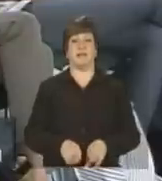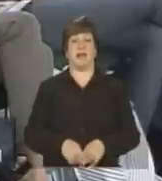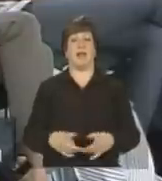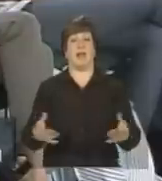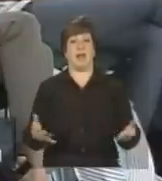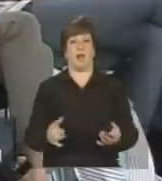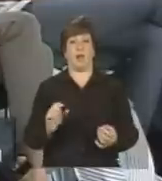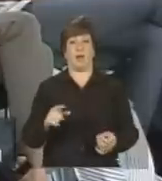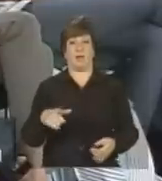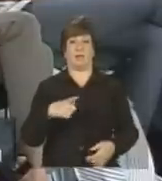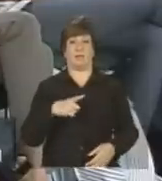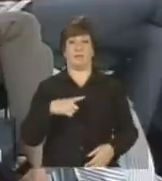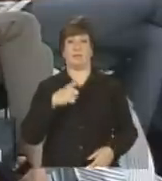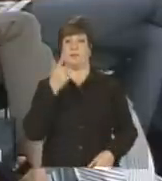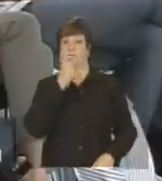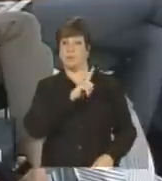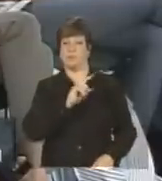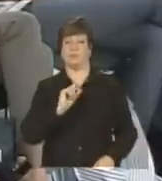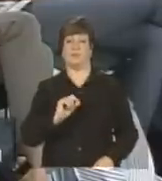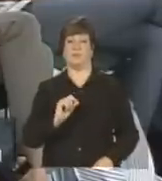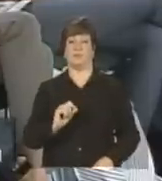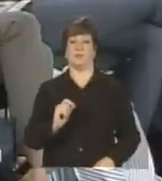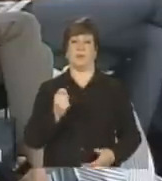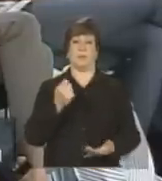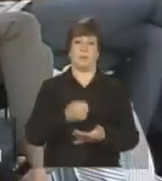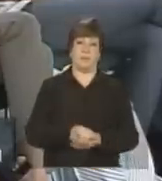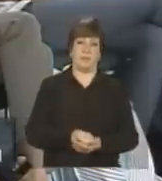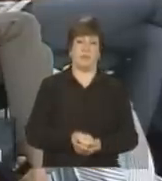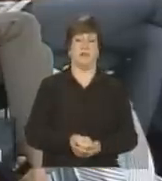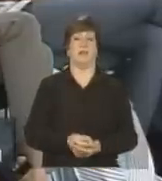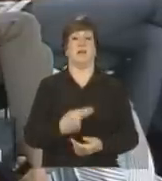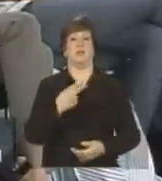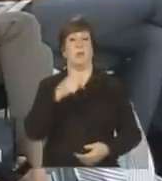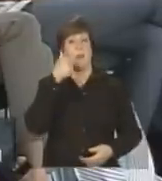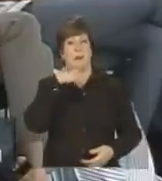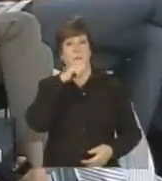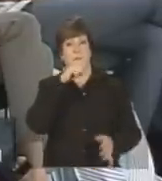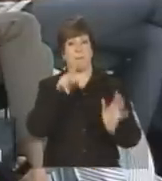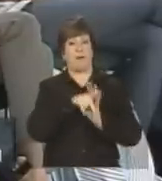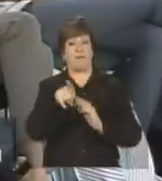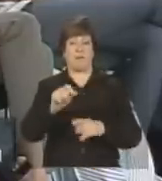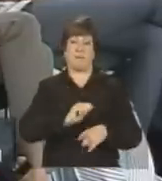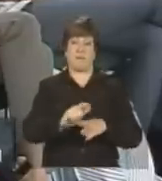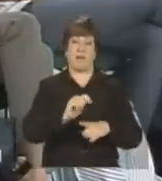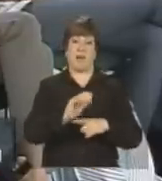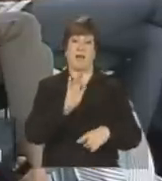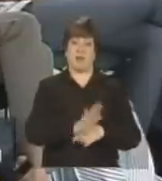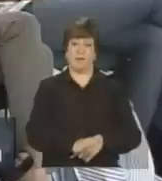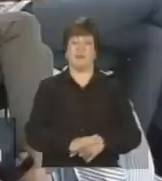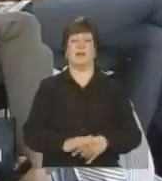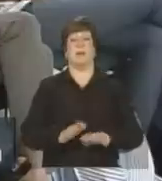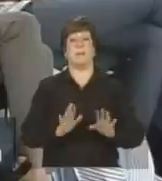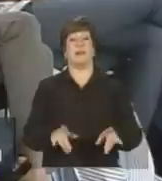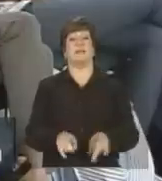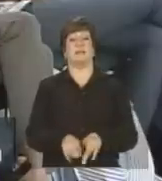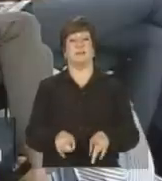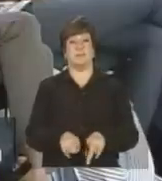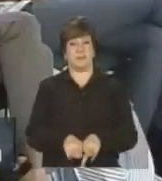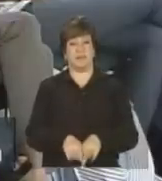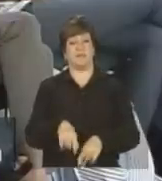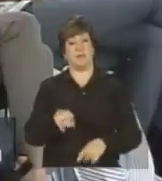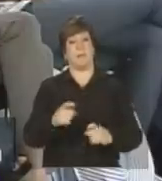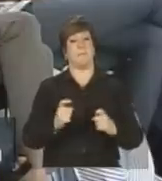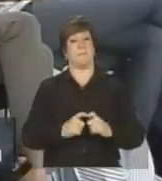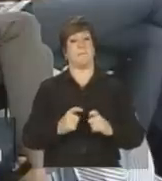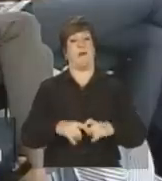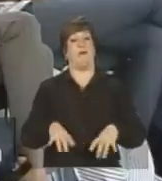custear a educação da sua própria mãe, mas também ao ser uma